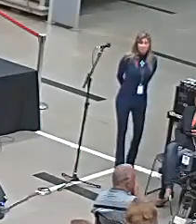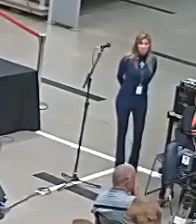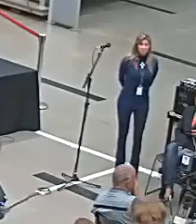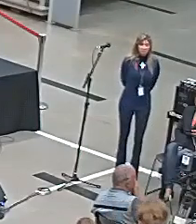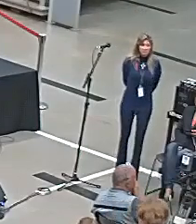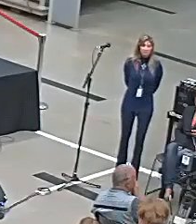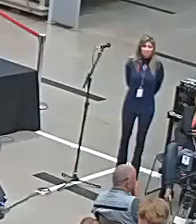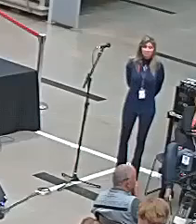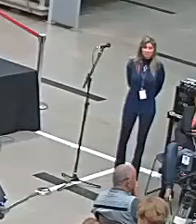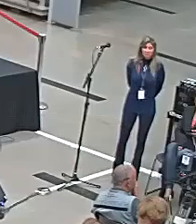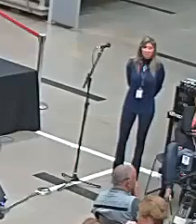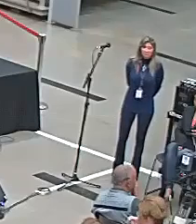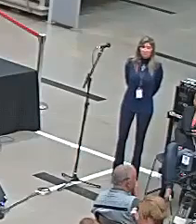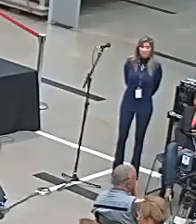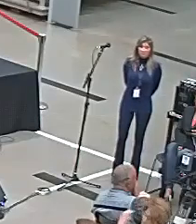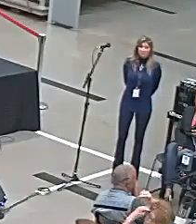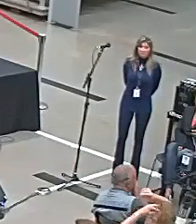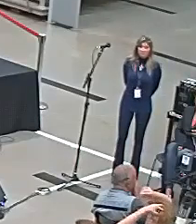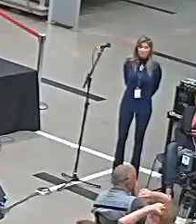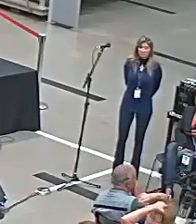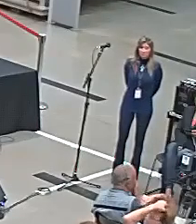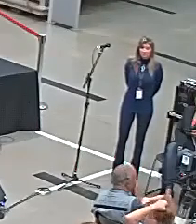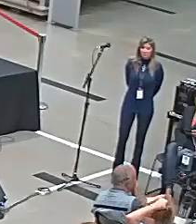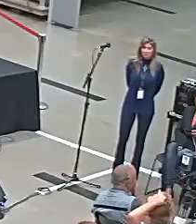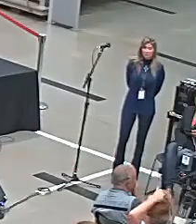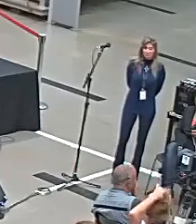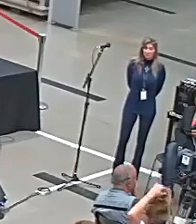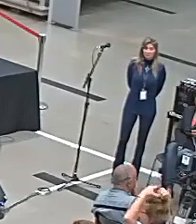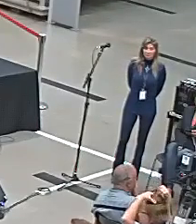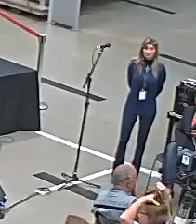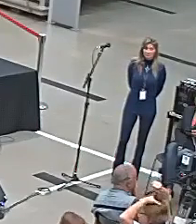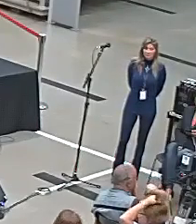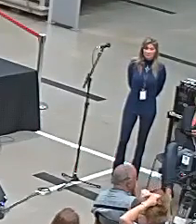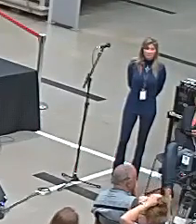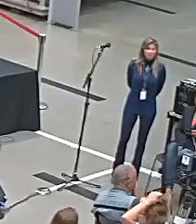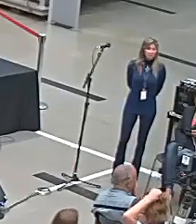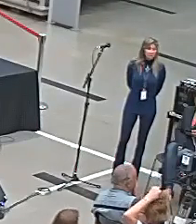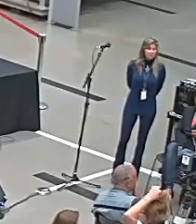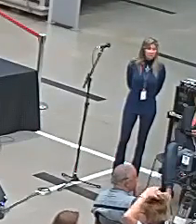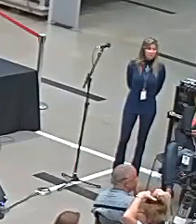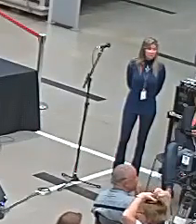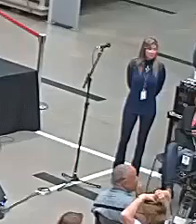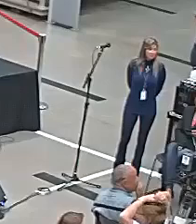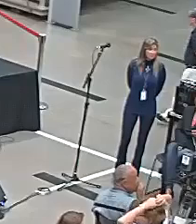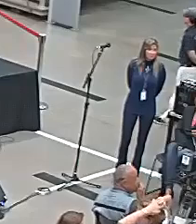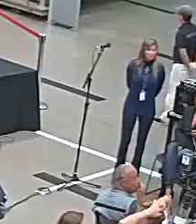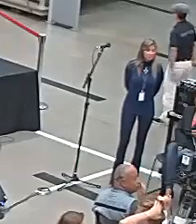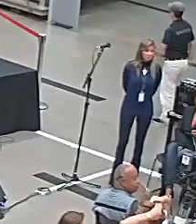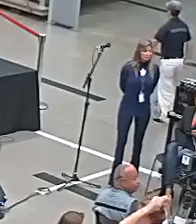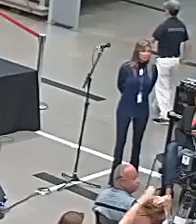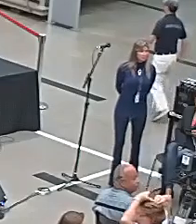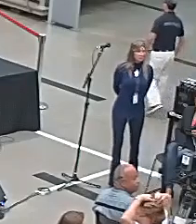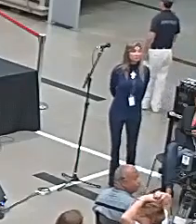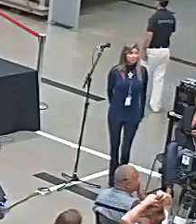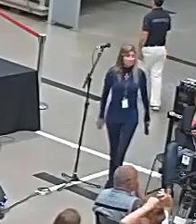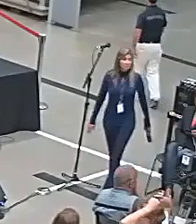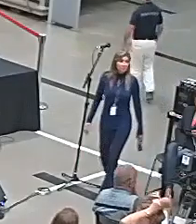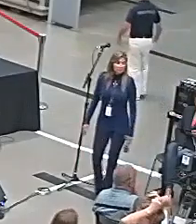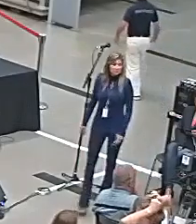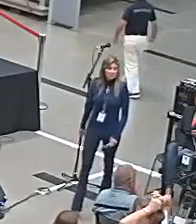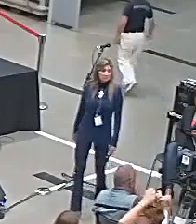Jardim que é representante de pessoas com deficiência de Juiz de Fora